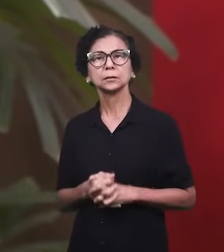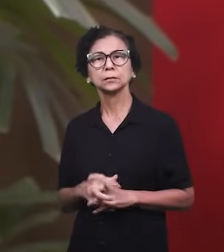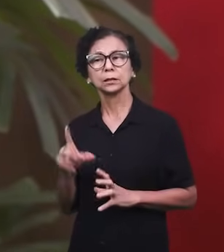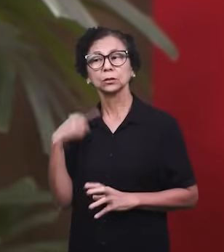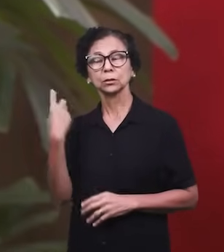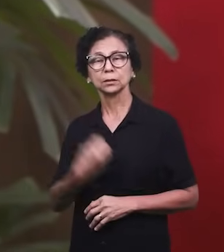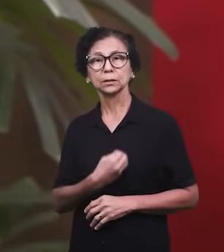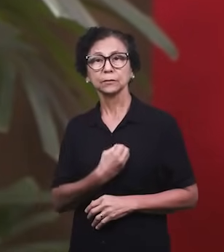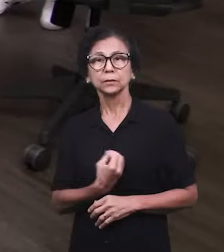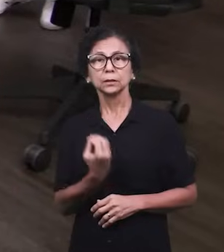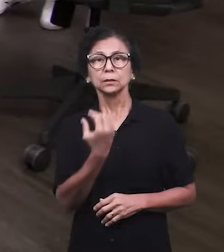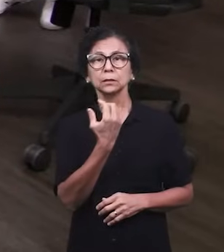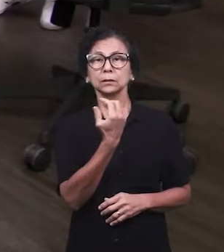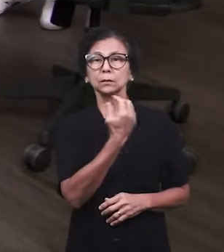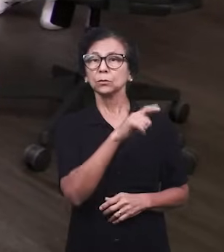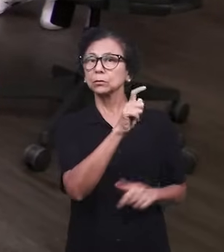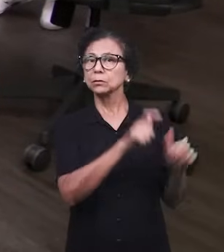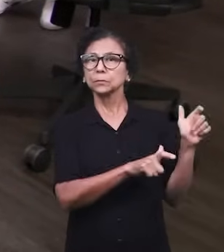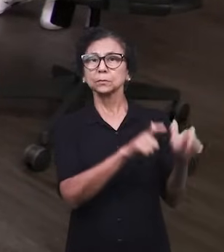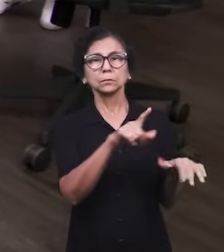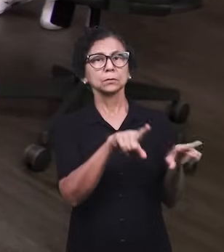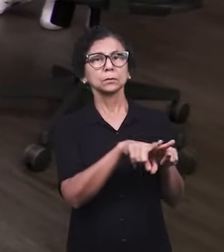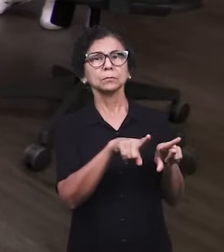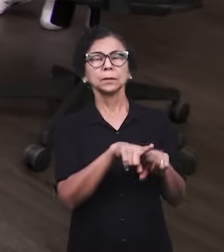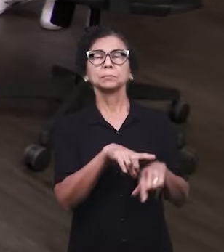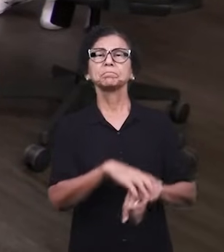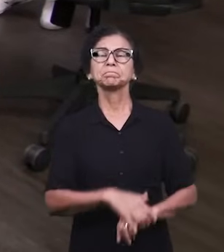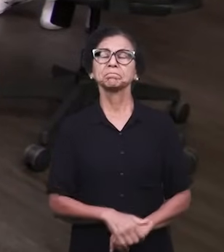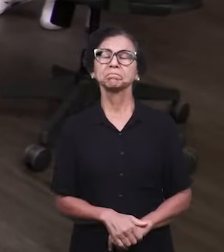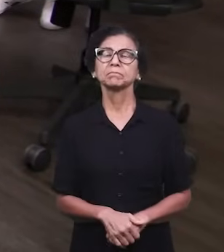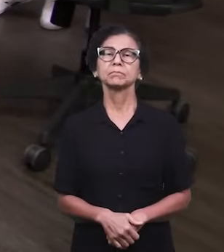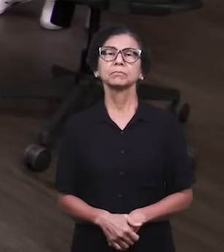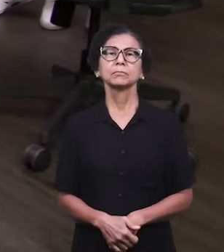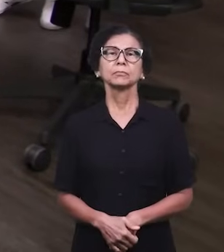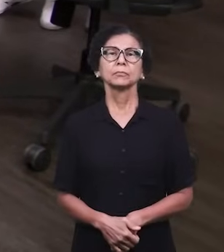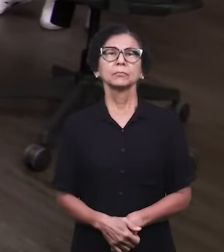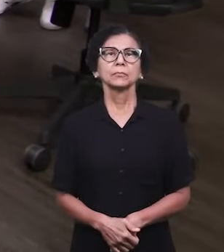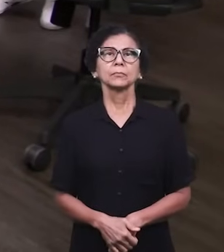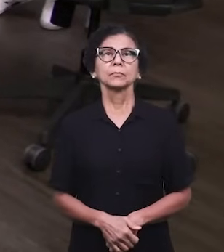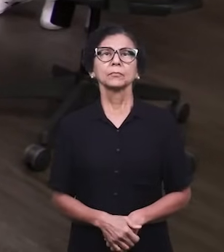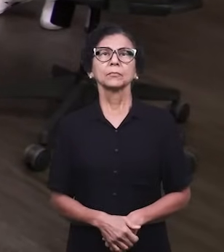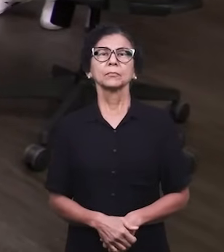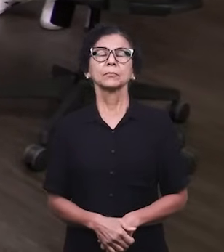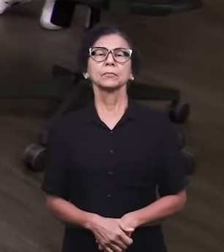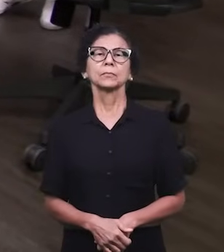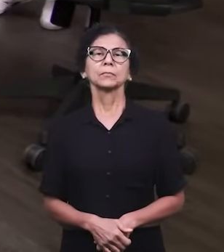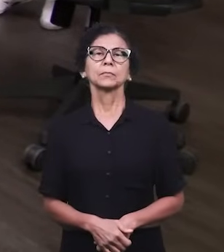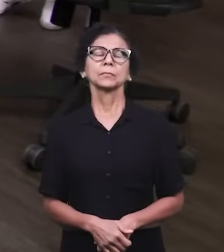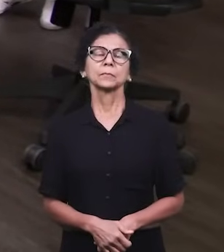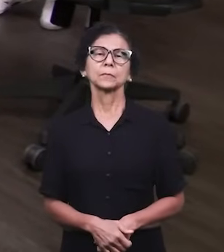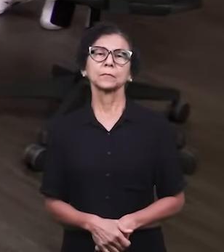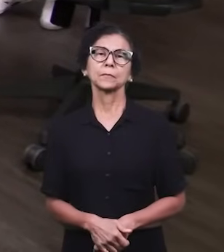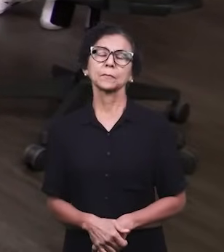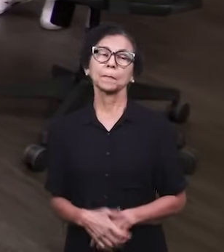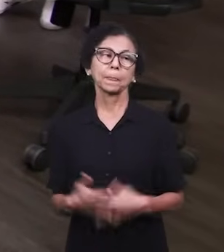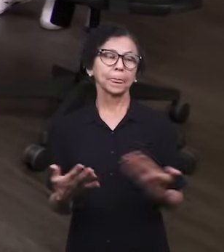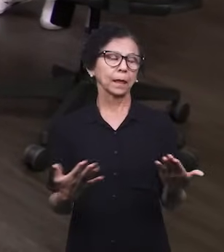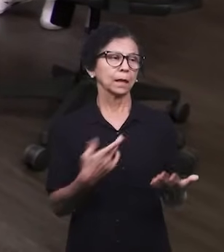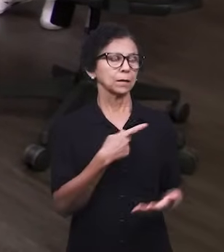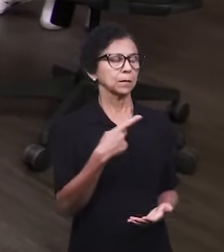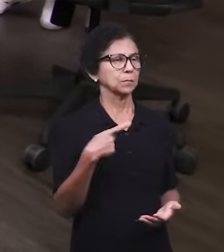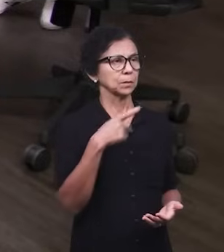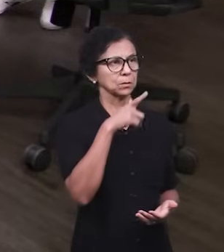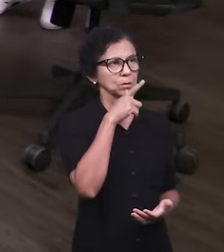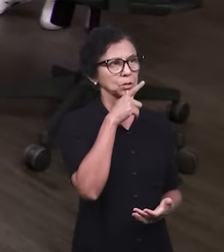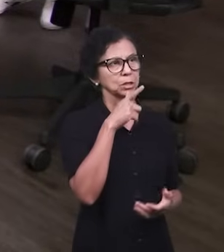Muito maravilhoso isso, né? Glória a Jesus, louvado seja o nome do Senhor. Pastor Gilson, a questão da